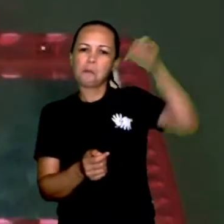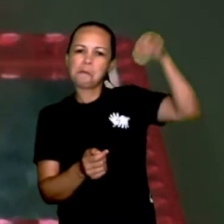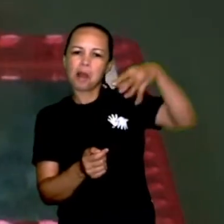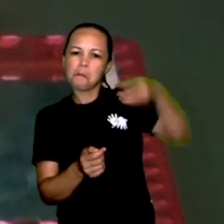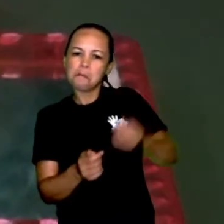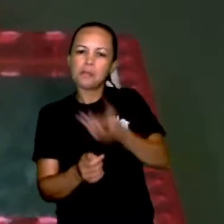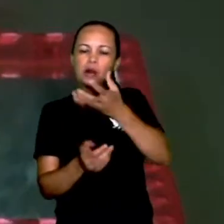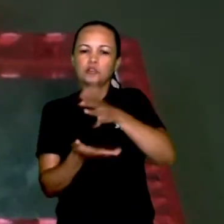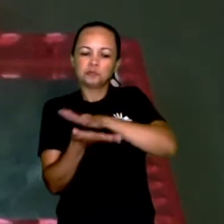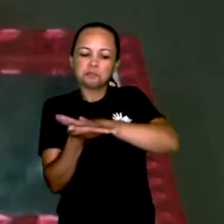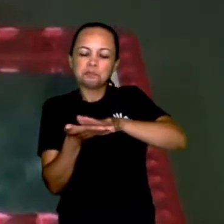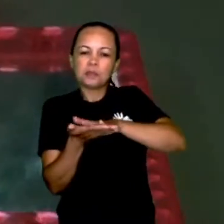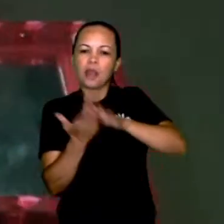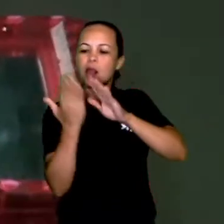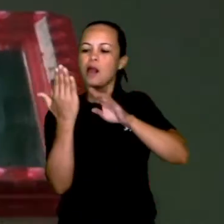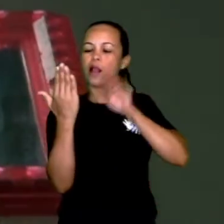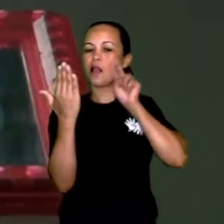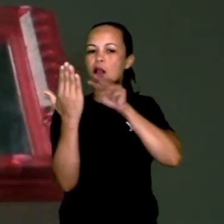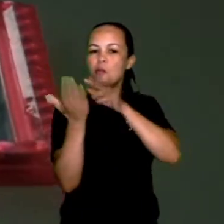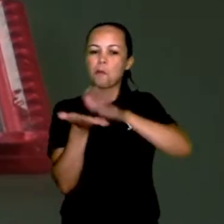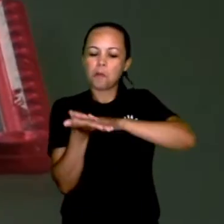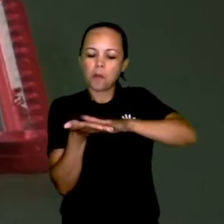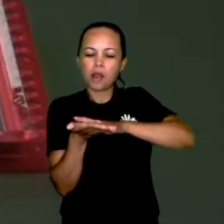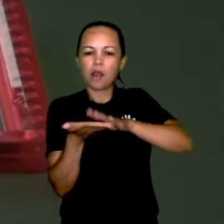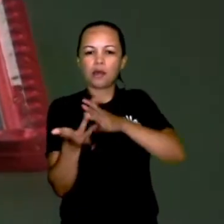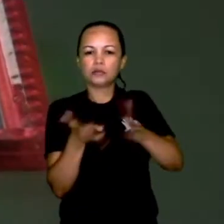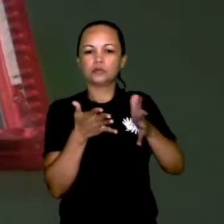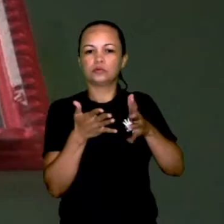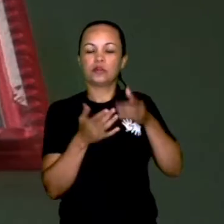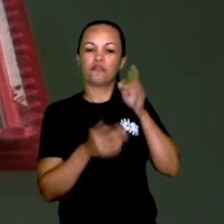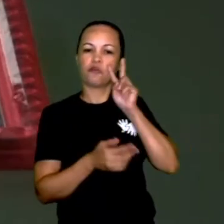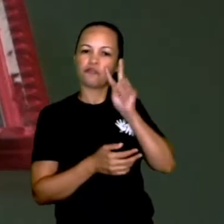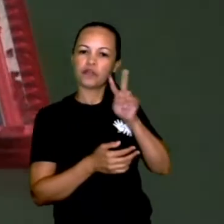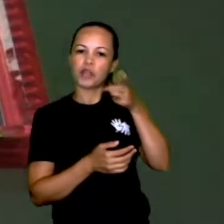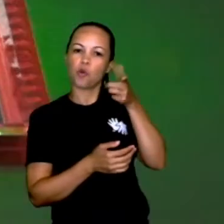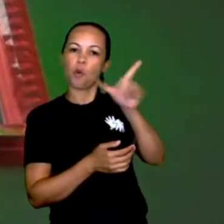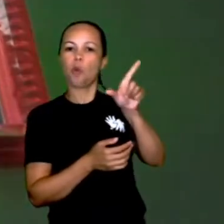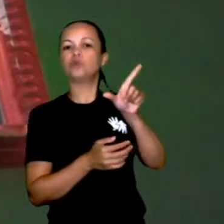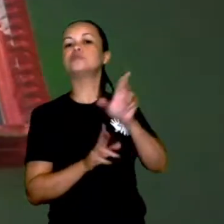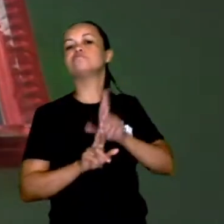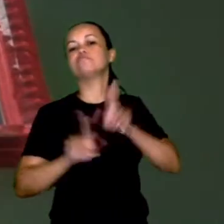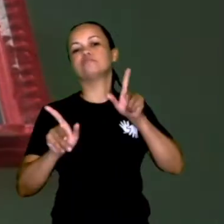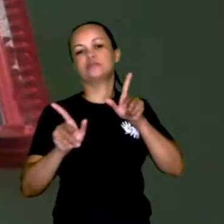espelho plano, tá? Quando a gente for ver nos outros, é um pouco diferente.